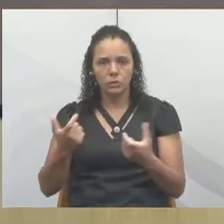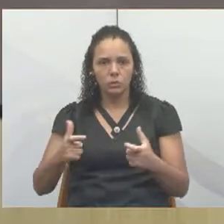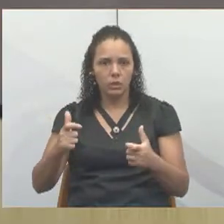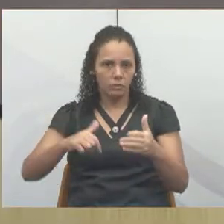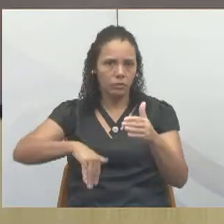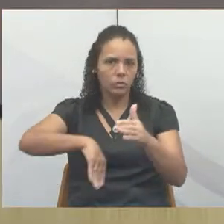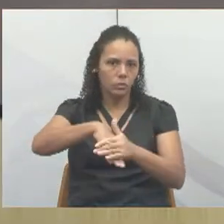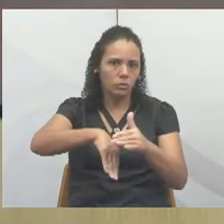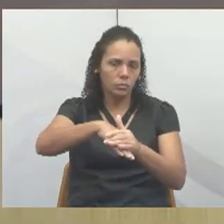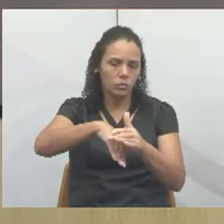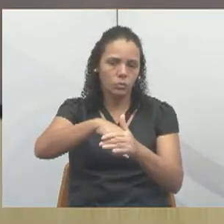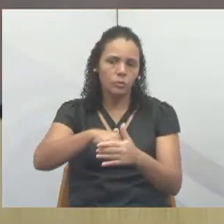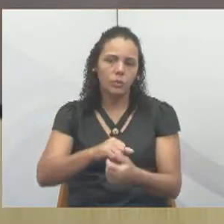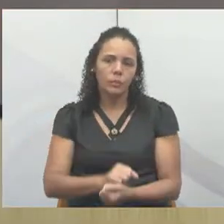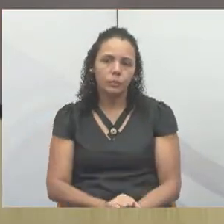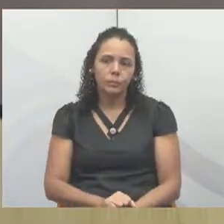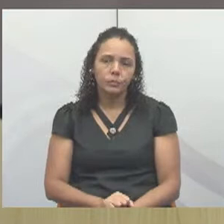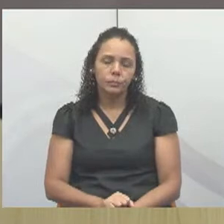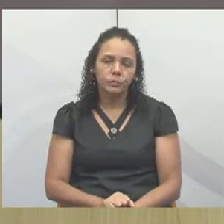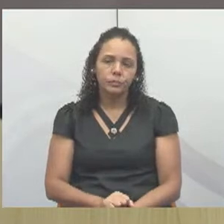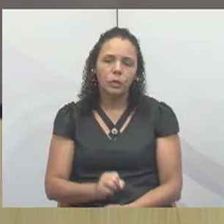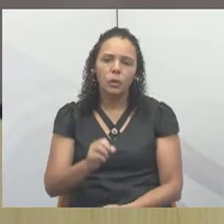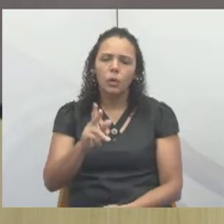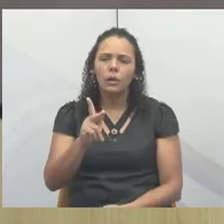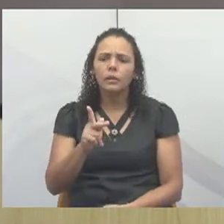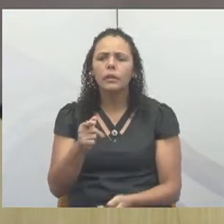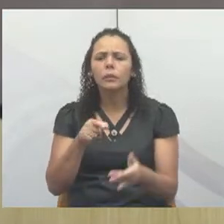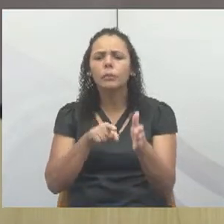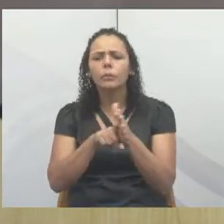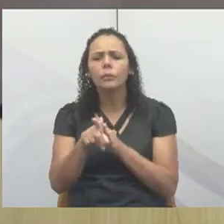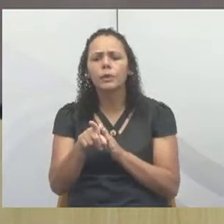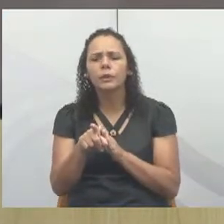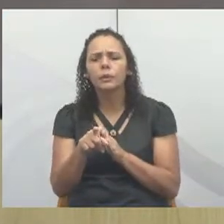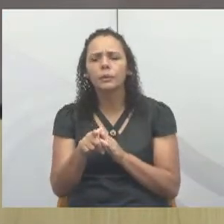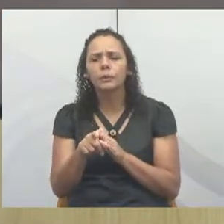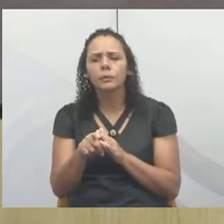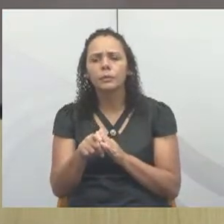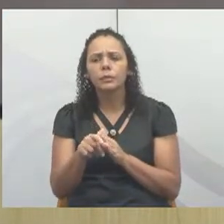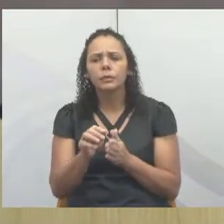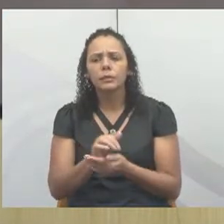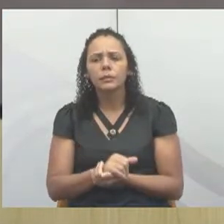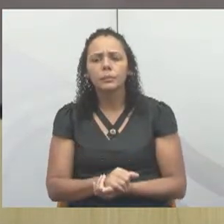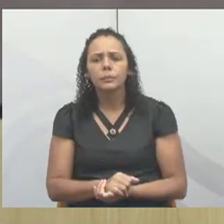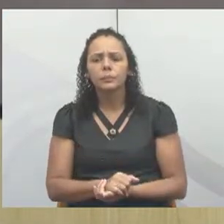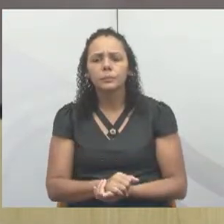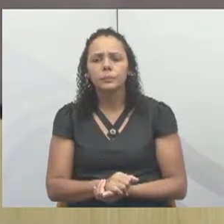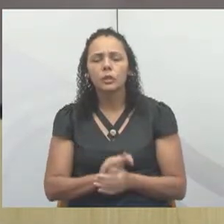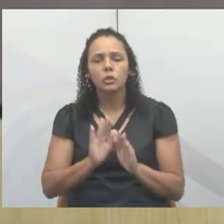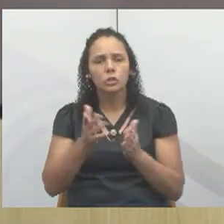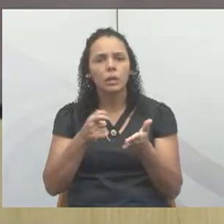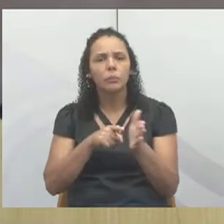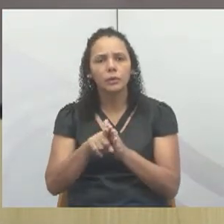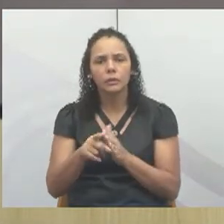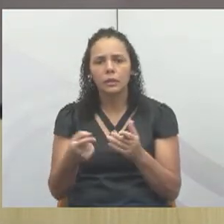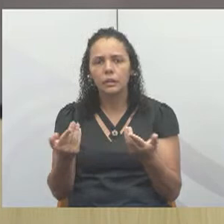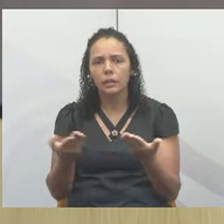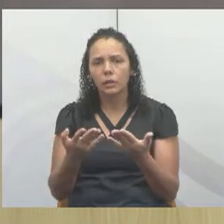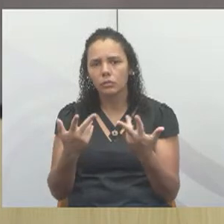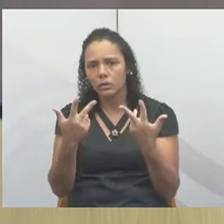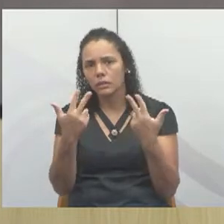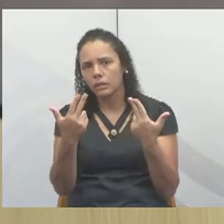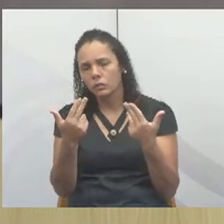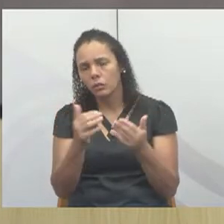Tá. Só mais uma pergunta, como já perguntei da outra vez e vou perguntar novamente. sobre